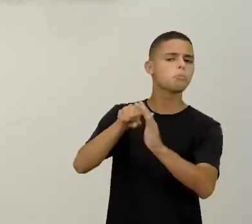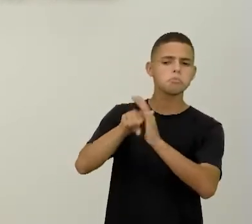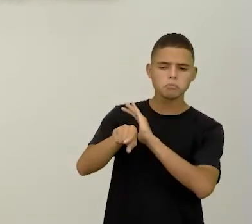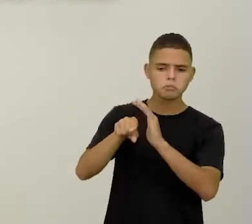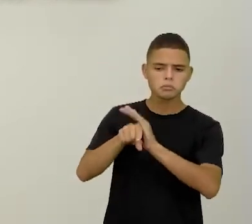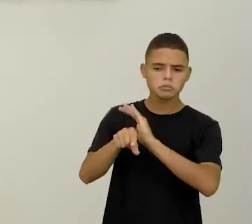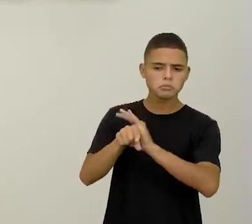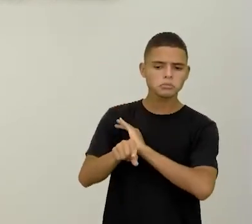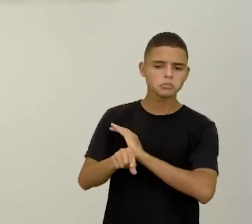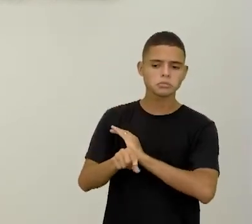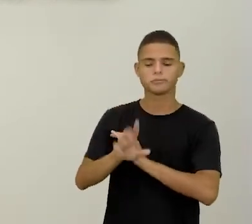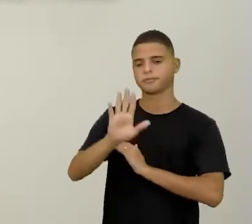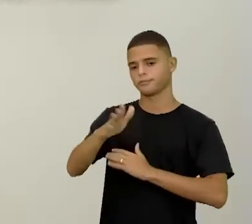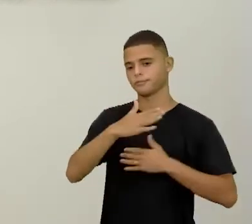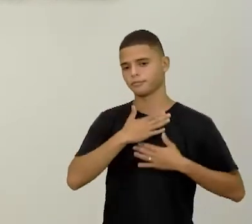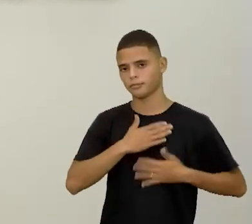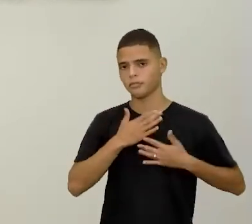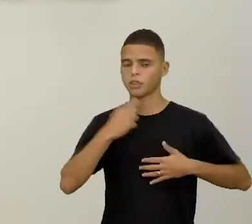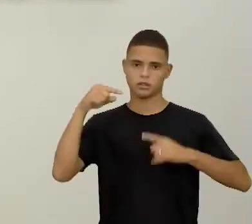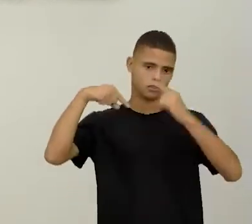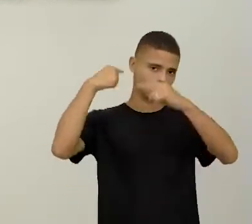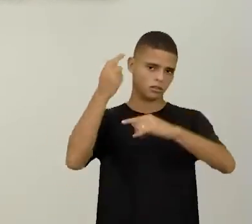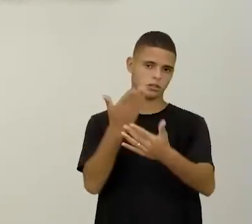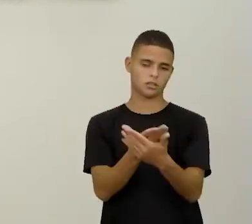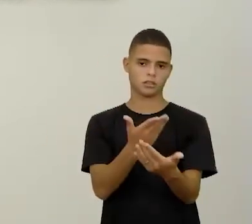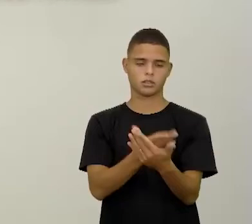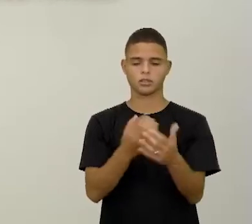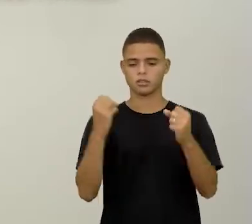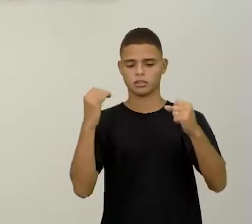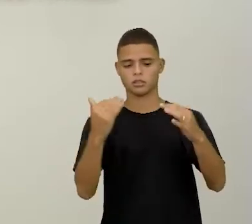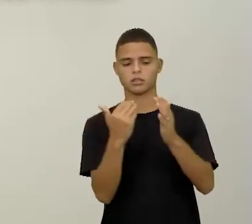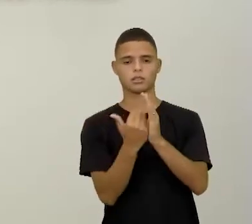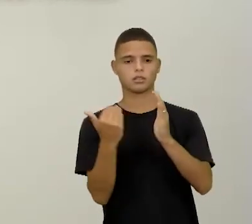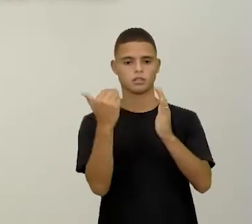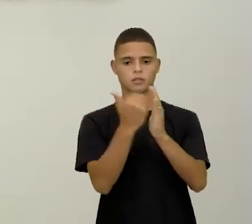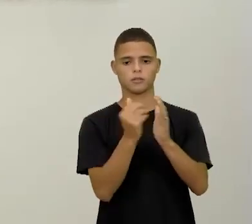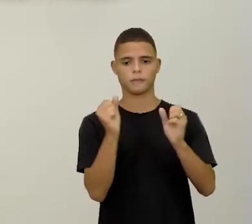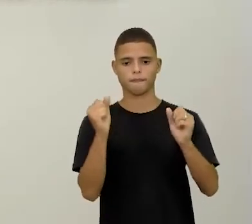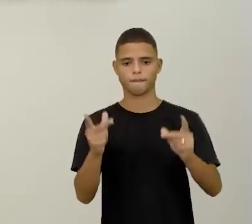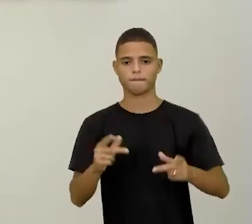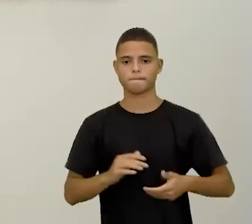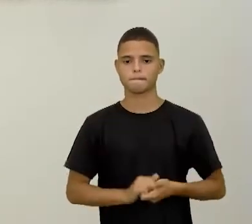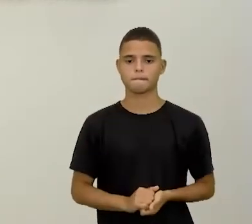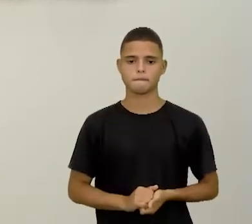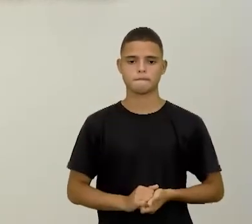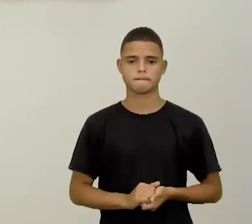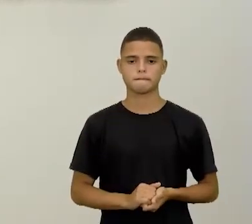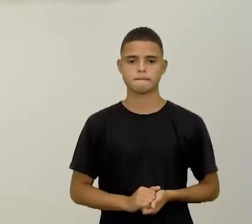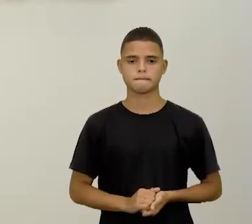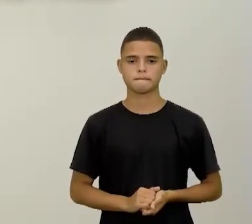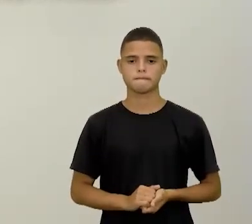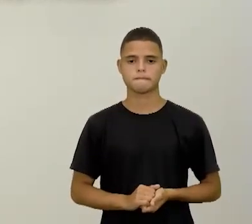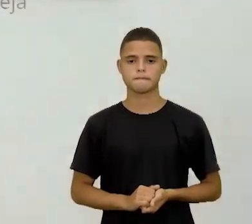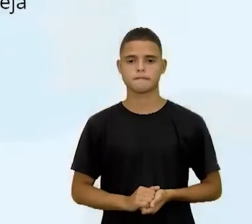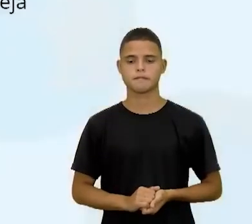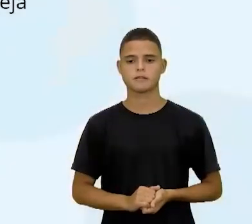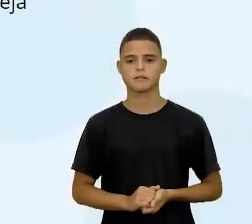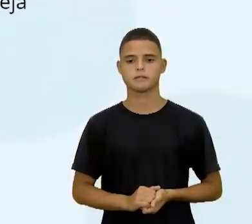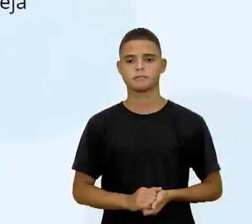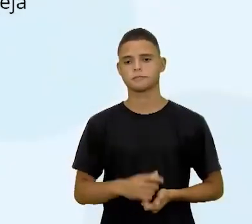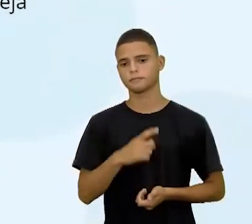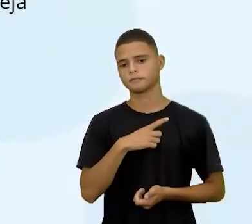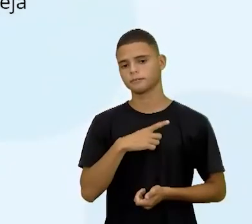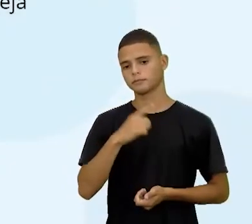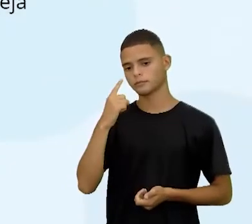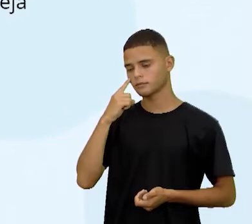da tensão superficial, a gente vai ter uma aula sobre tensão superficial. E aqui é onde a gente